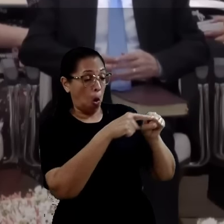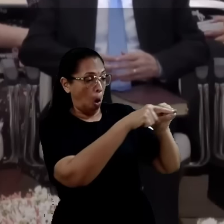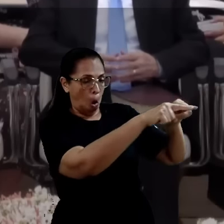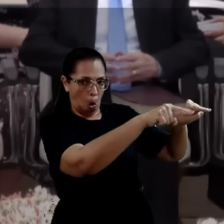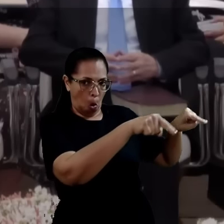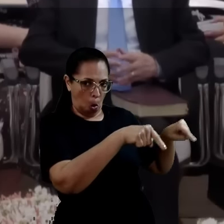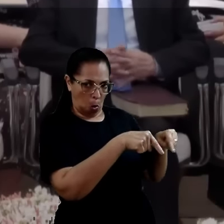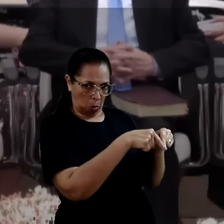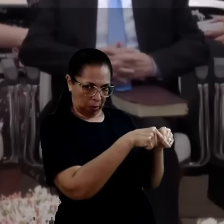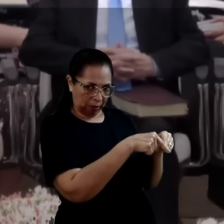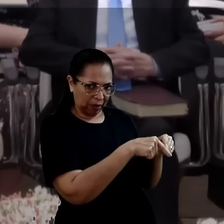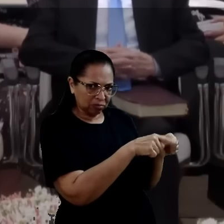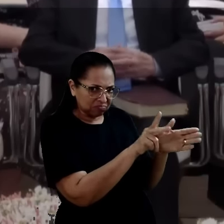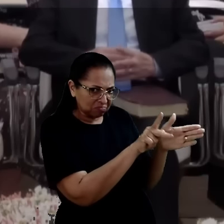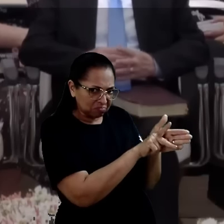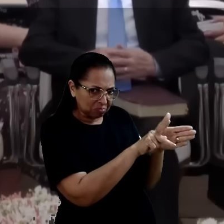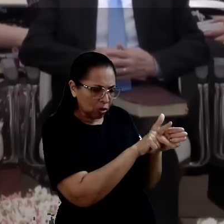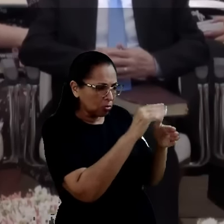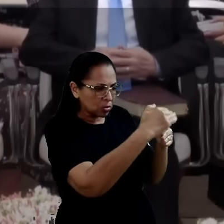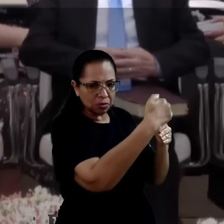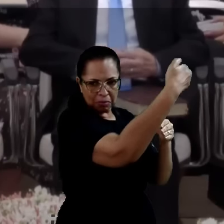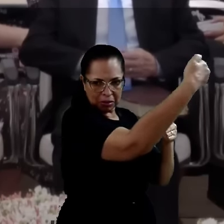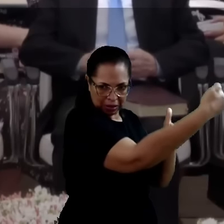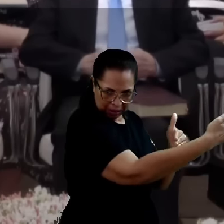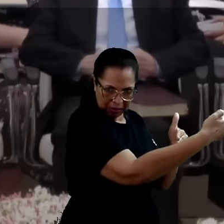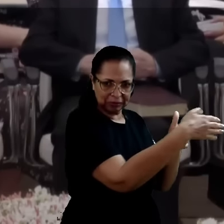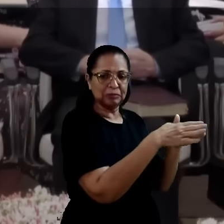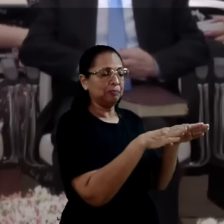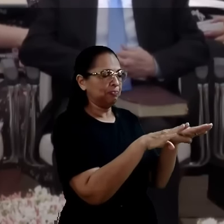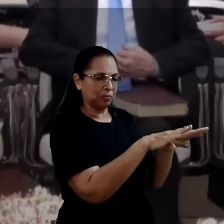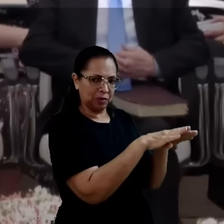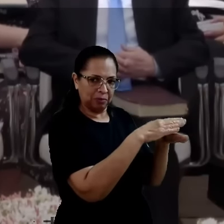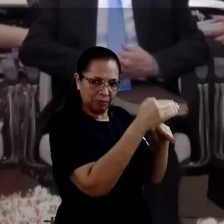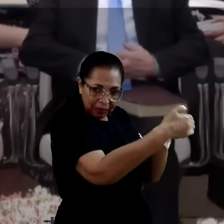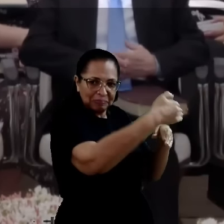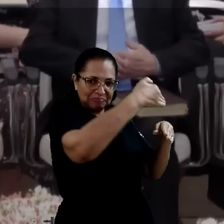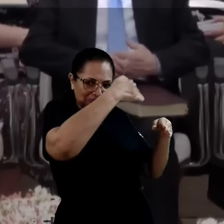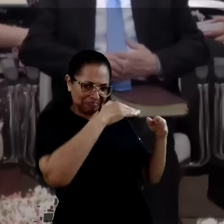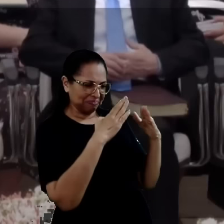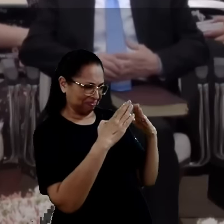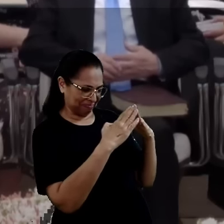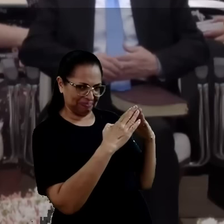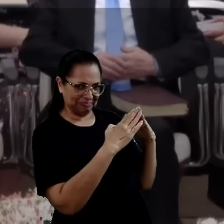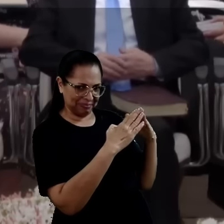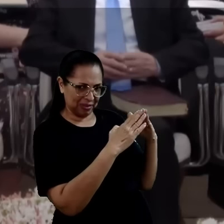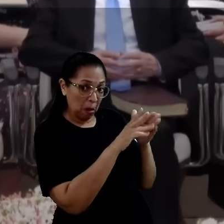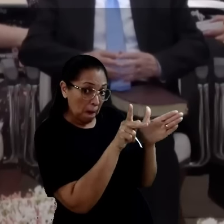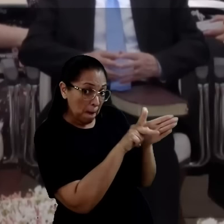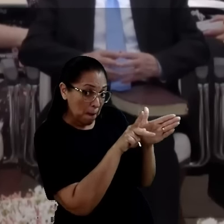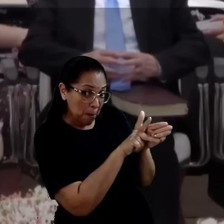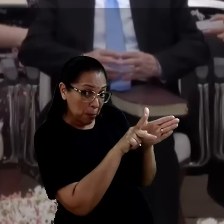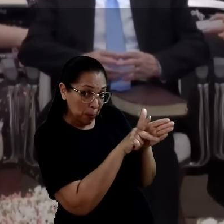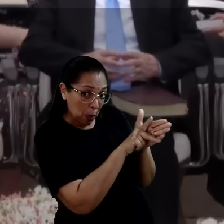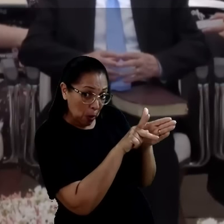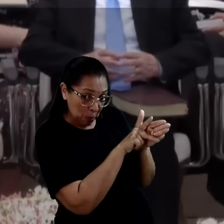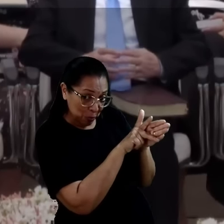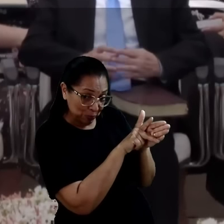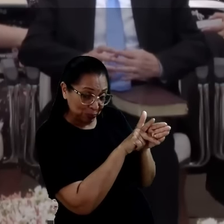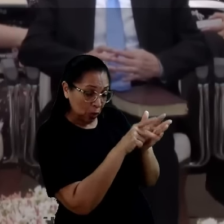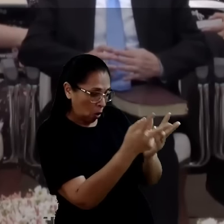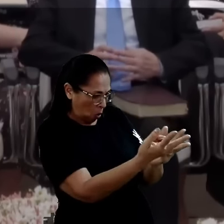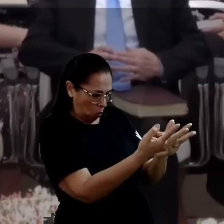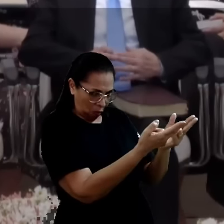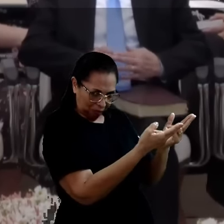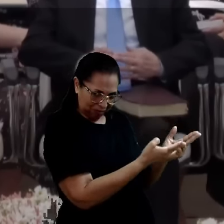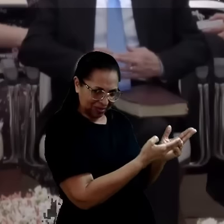comodidade ficava se quisesse ficar do lá de dentro ficava do lado de dentro mas quando não tinha pregador cantor nenhuma ilustre obreiro alojado ali hospedado a